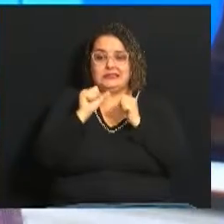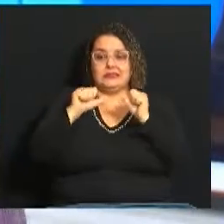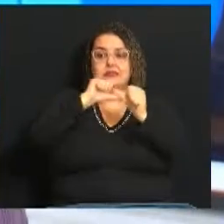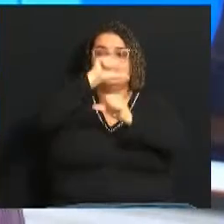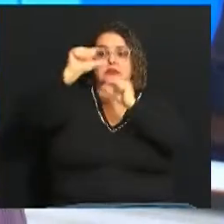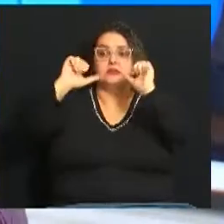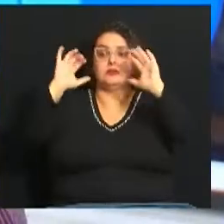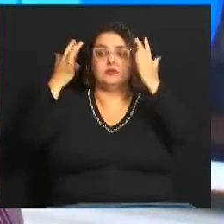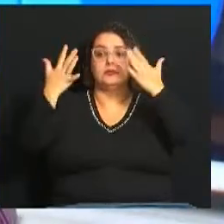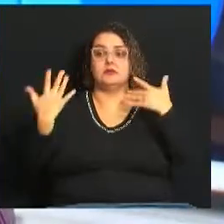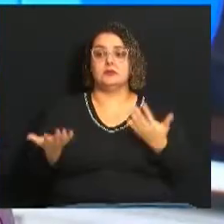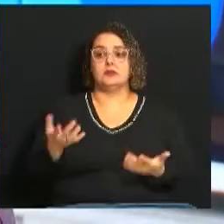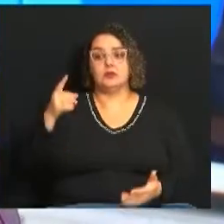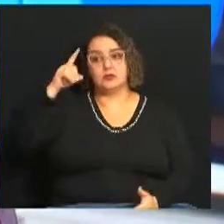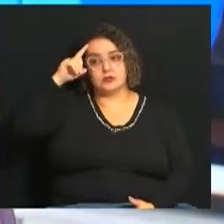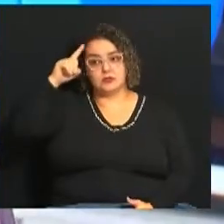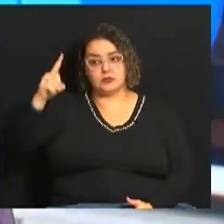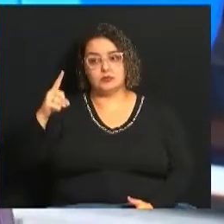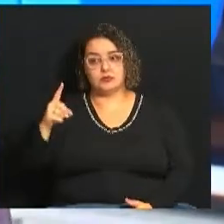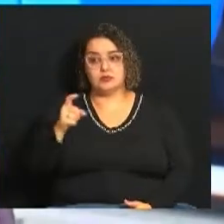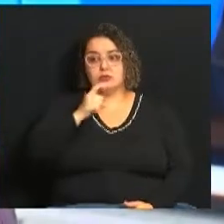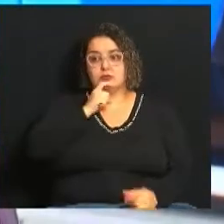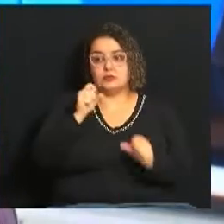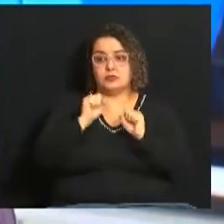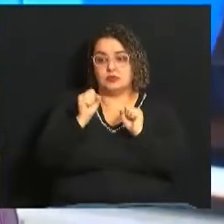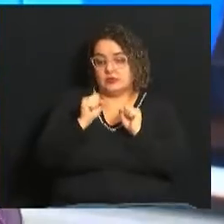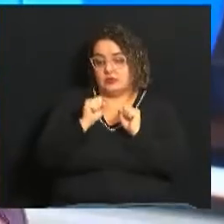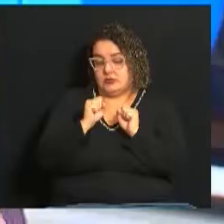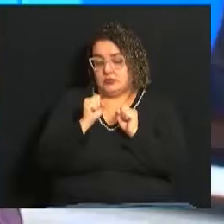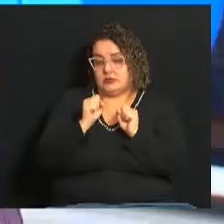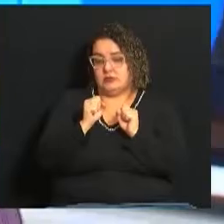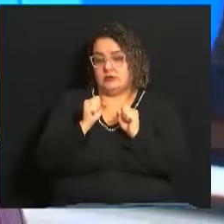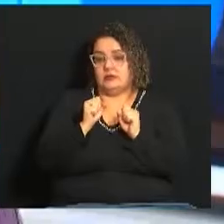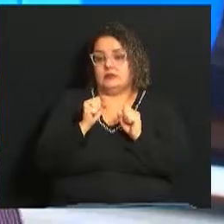climáticas. Os dias frios estão cada vez